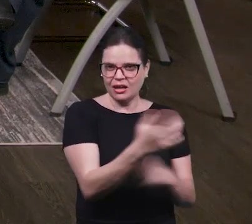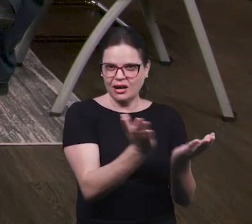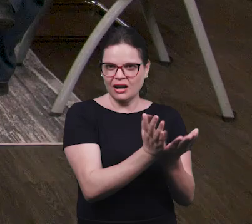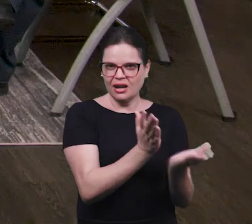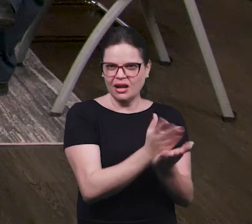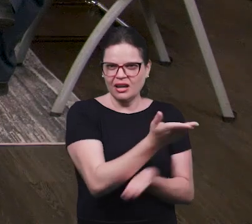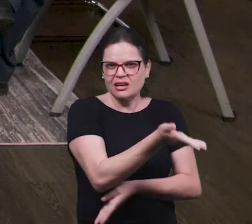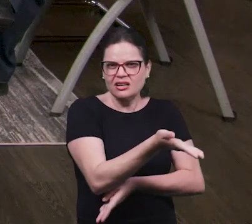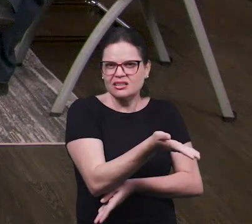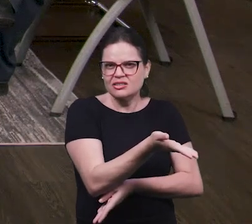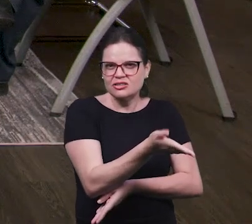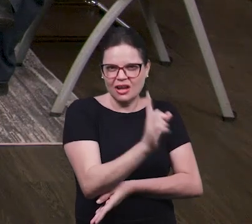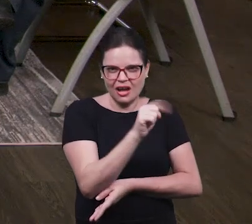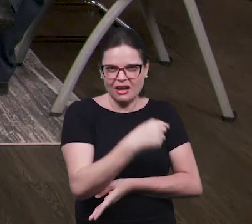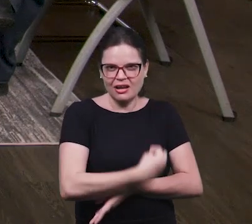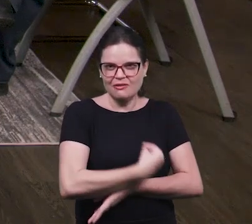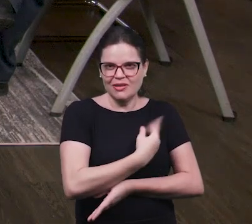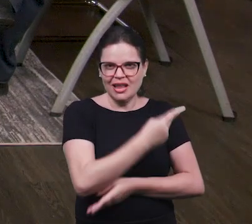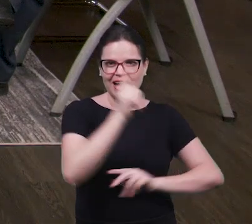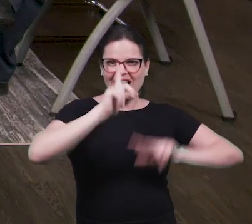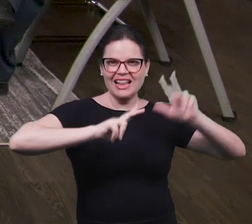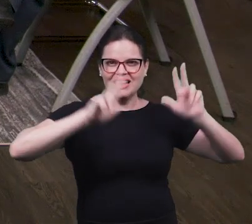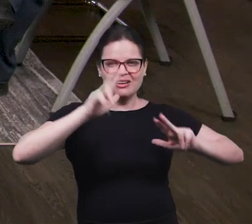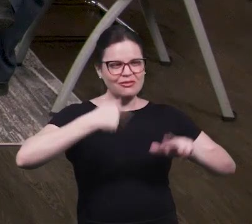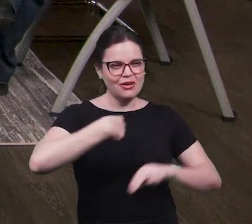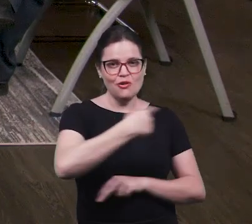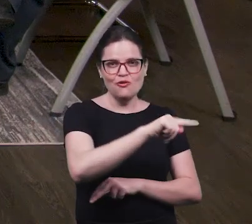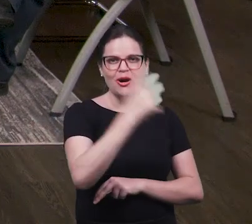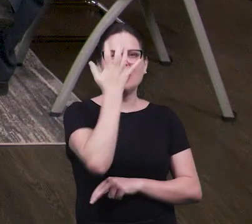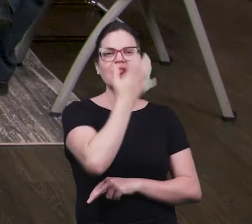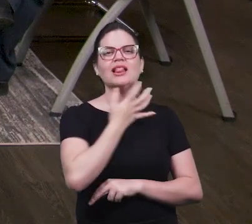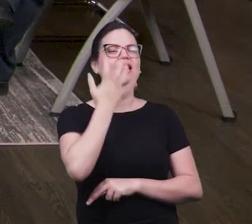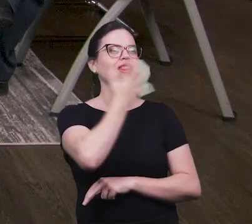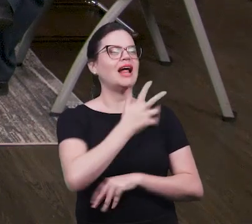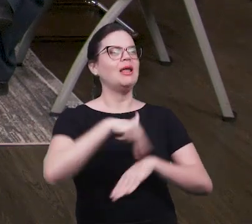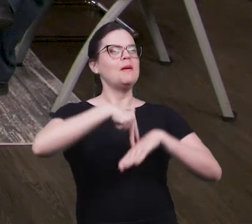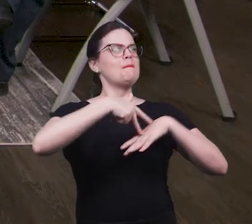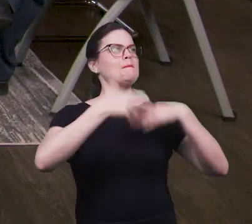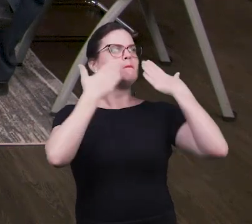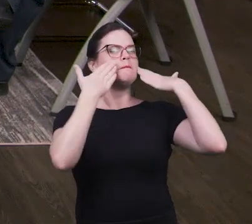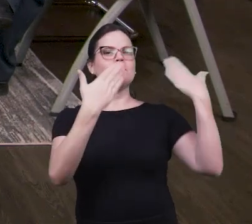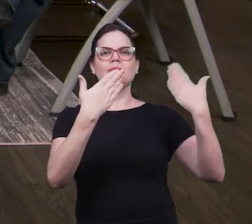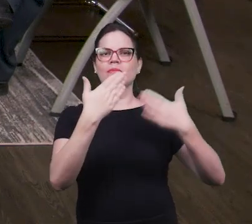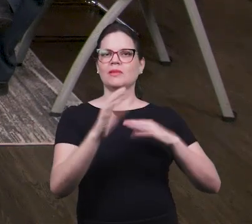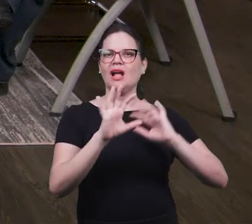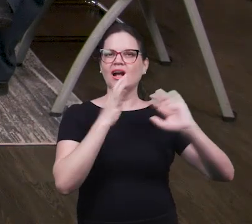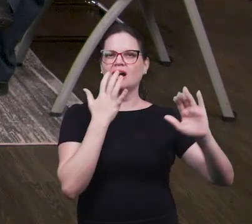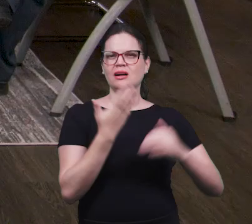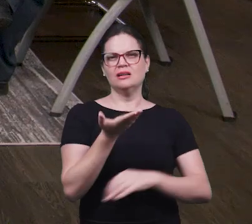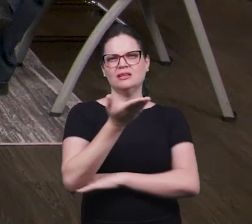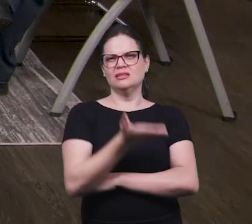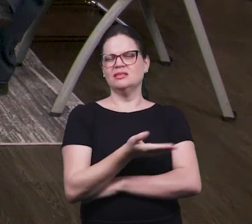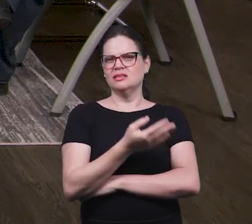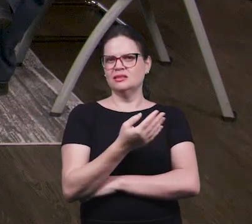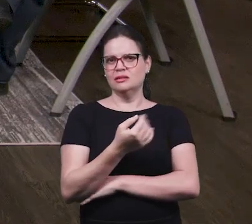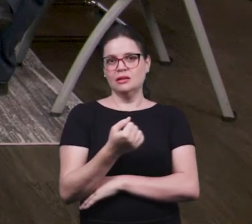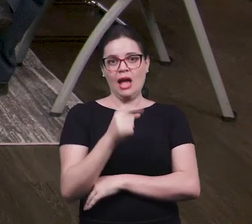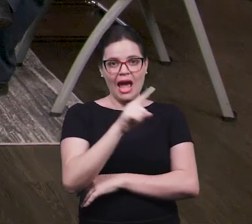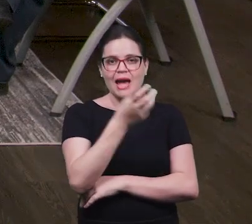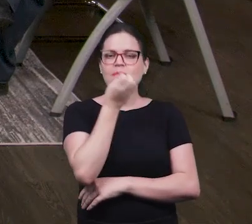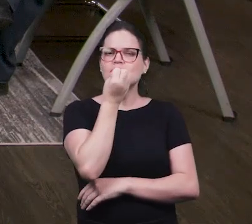é o Espírito Santo que faz a obra de salvação, é um cantor ou uma cantora. E que tem valor?